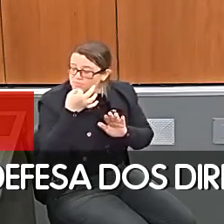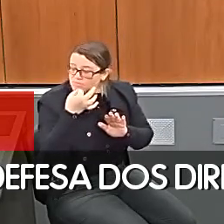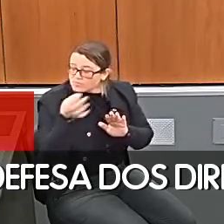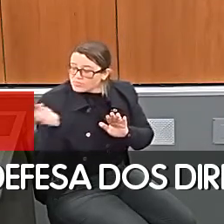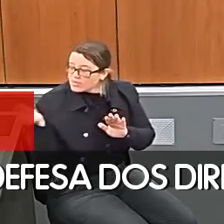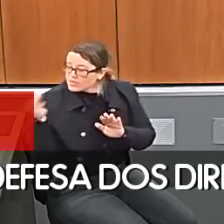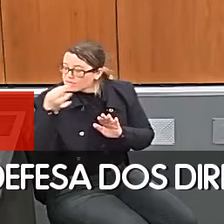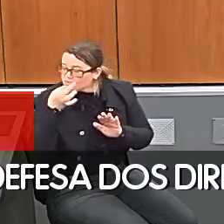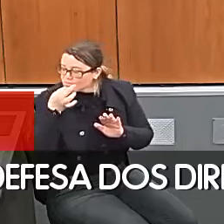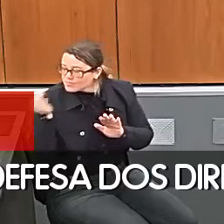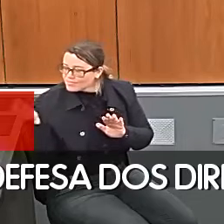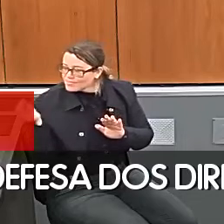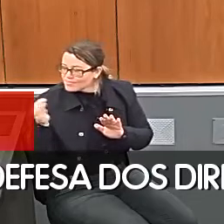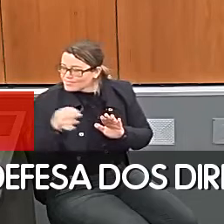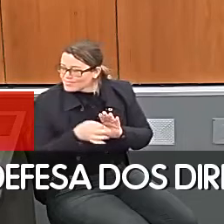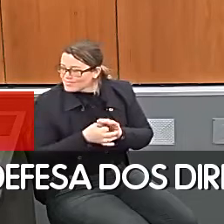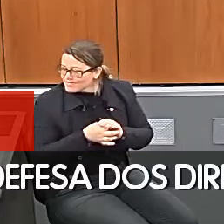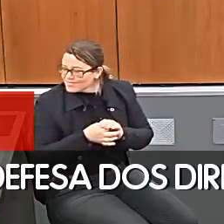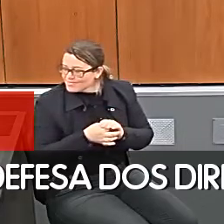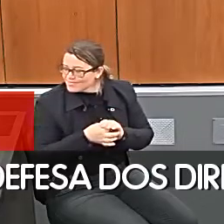Gostaria, a senhora?